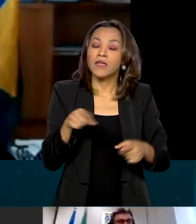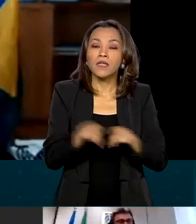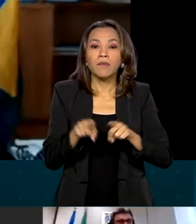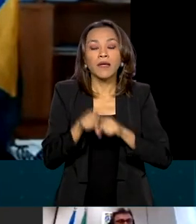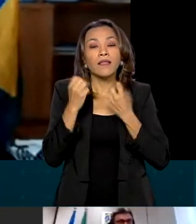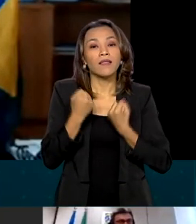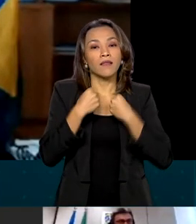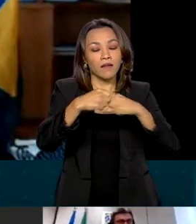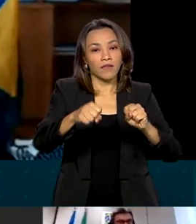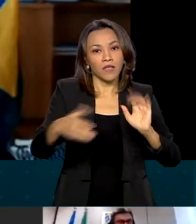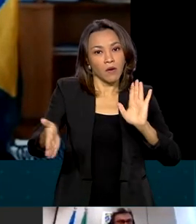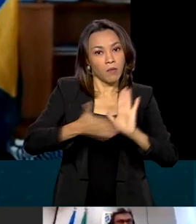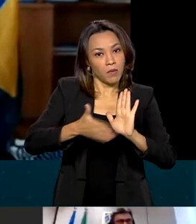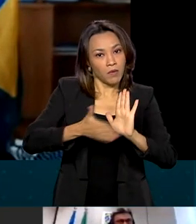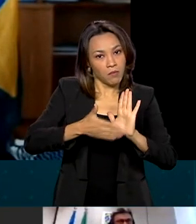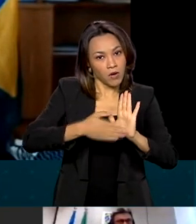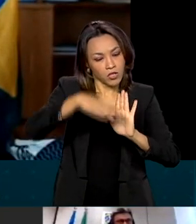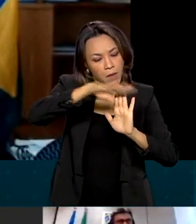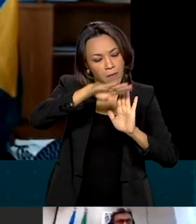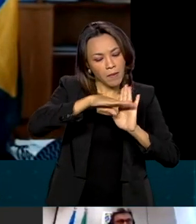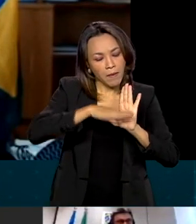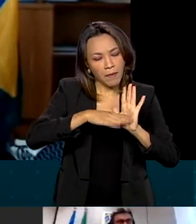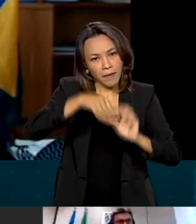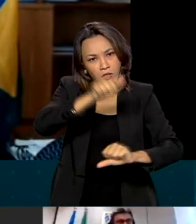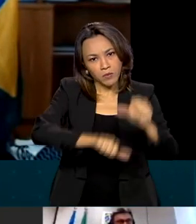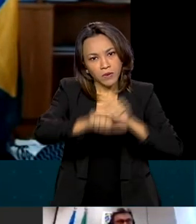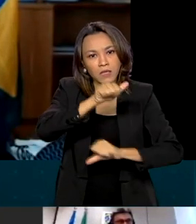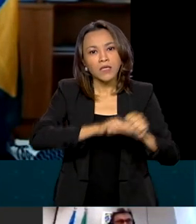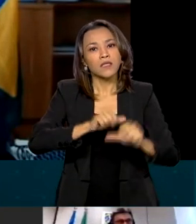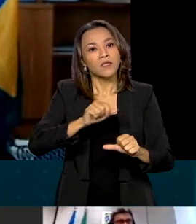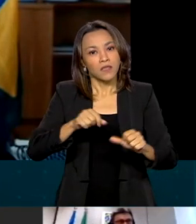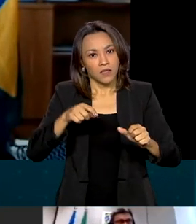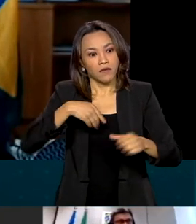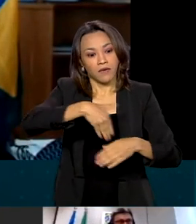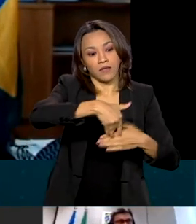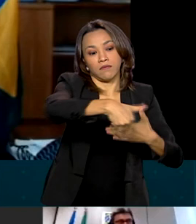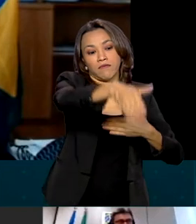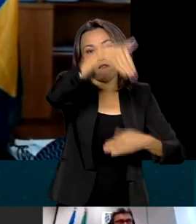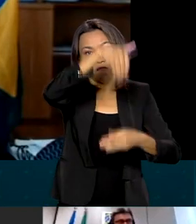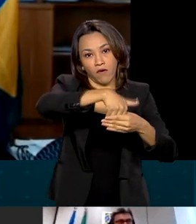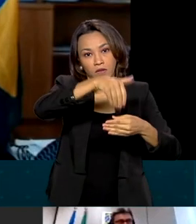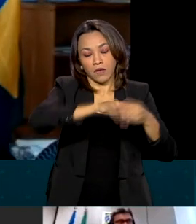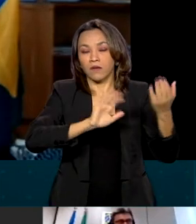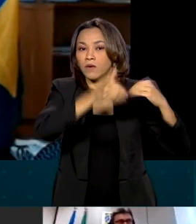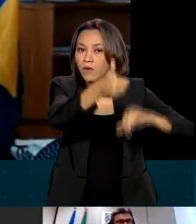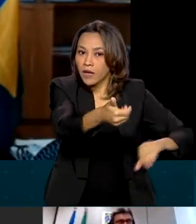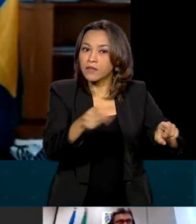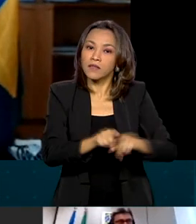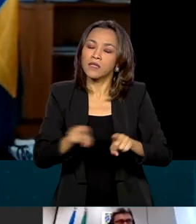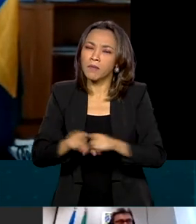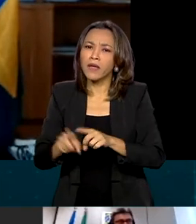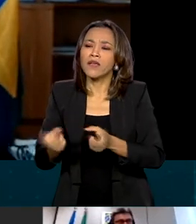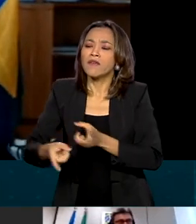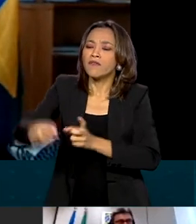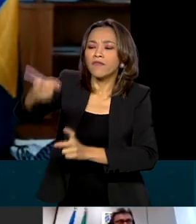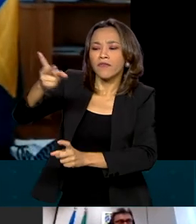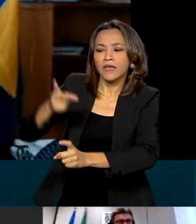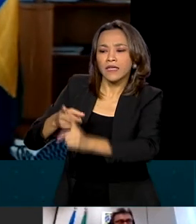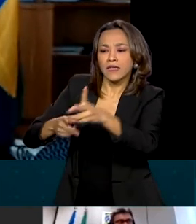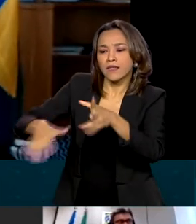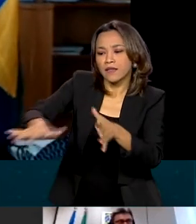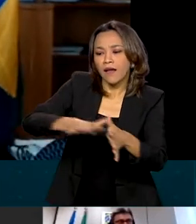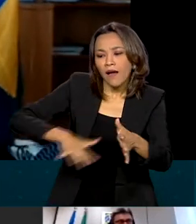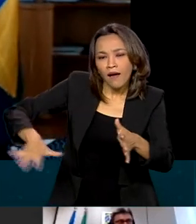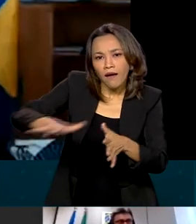reformas a serem votadas no Congresso Nacional, além da aceleração de privatizações de setores já